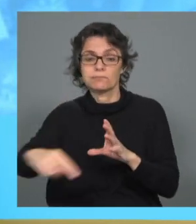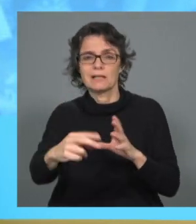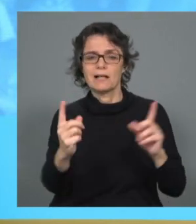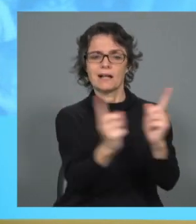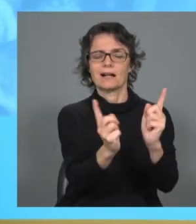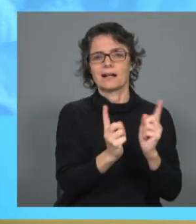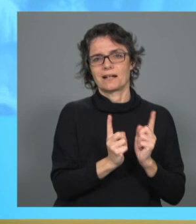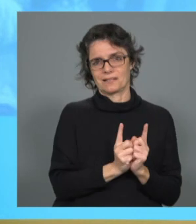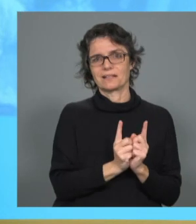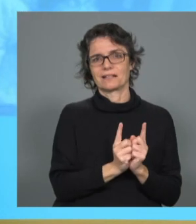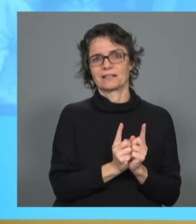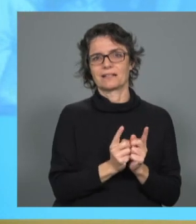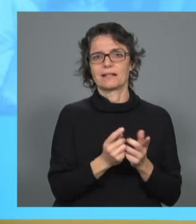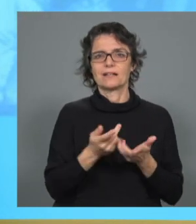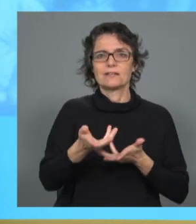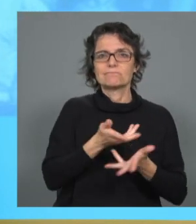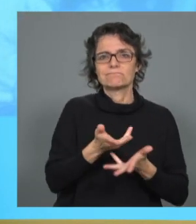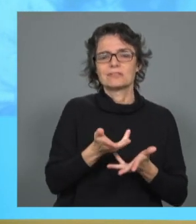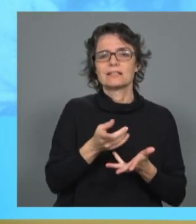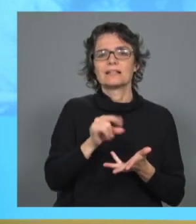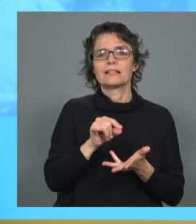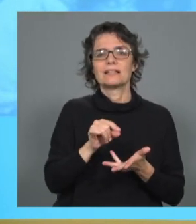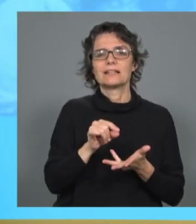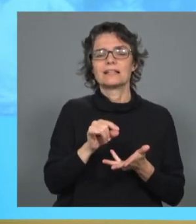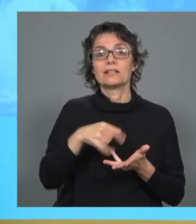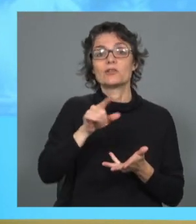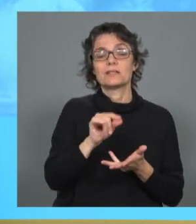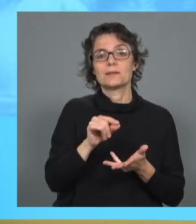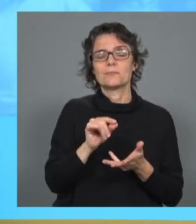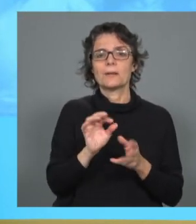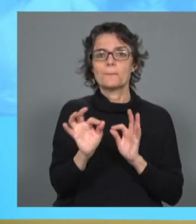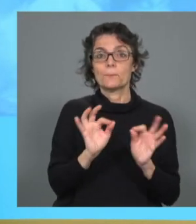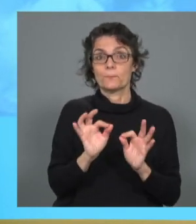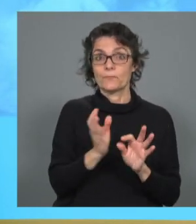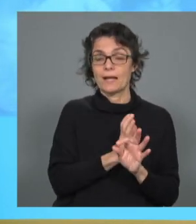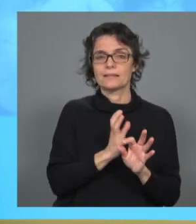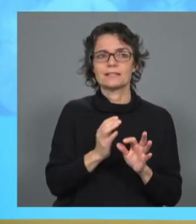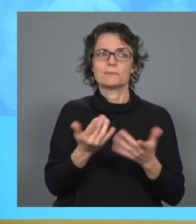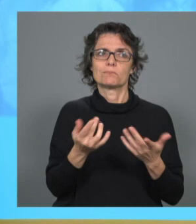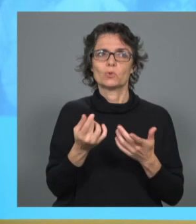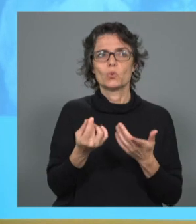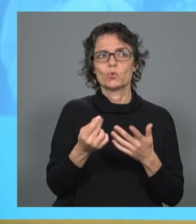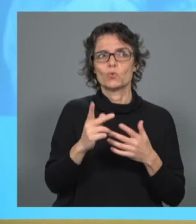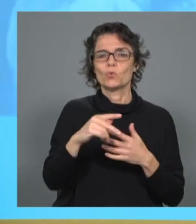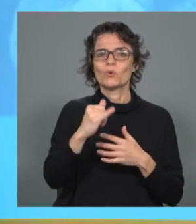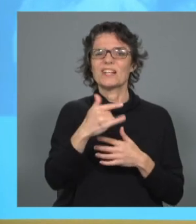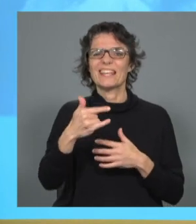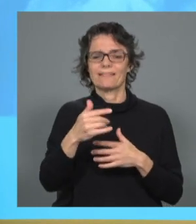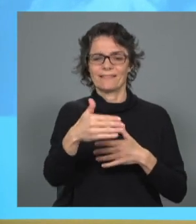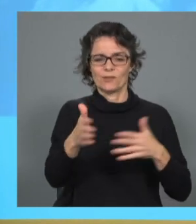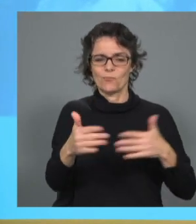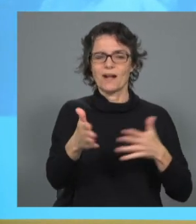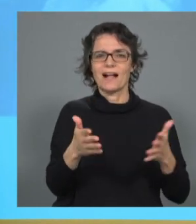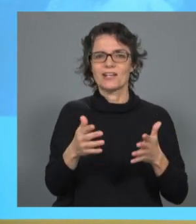acolheram o autocarro e depois preparámos também para todos eles um kit de boas-vindas, com algumas coisas necessárias